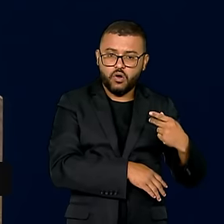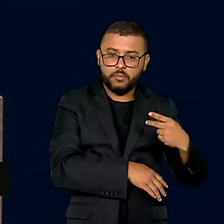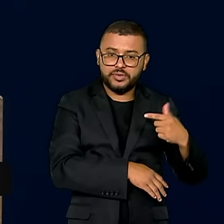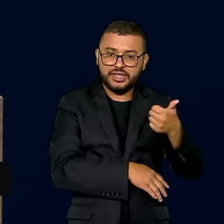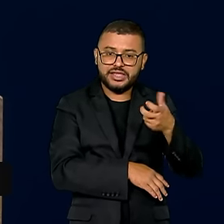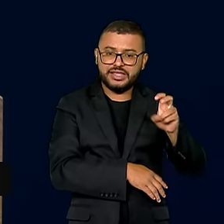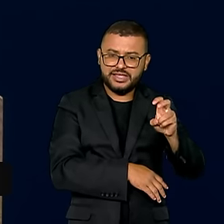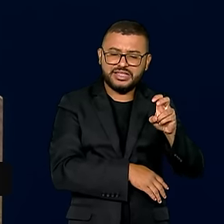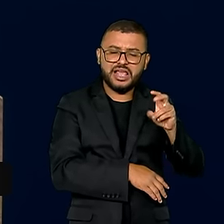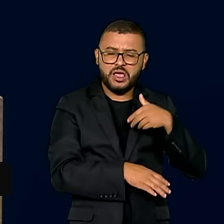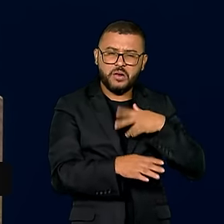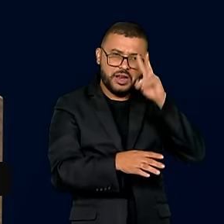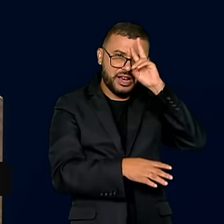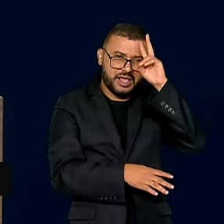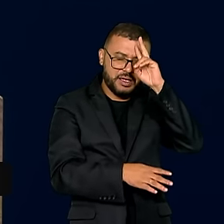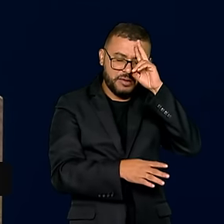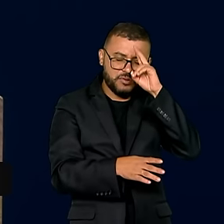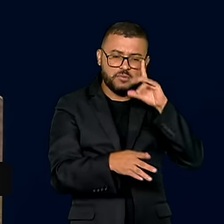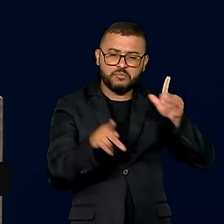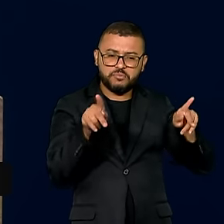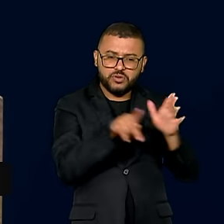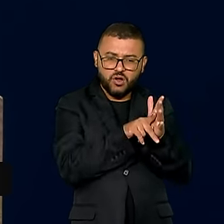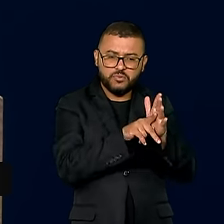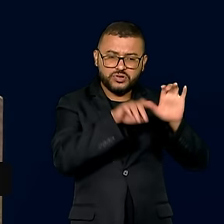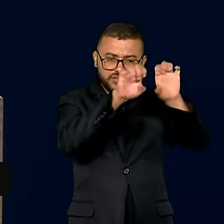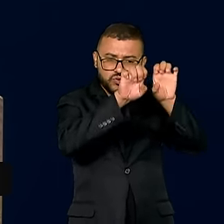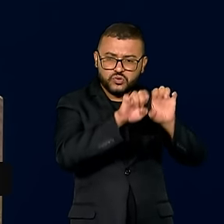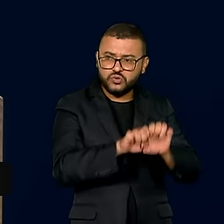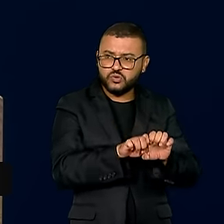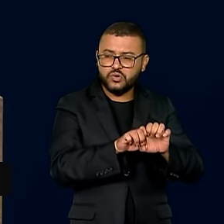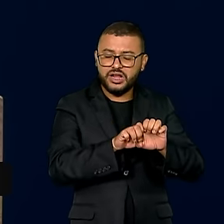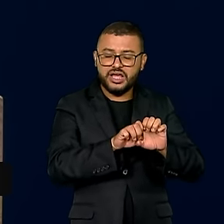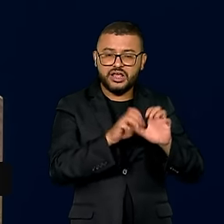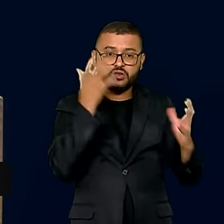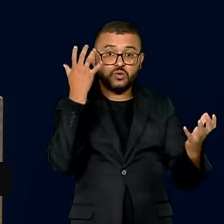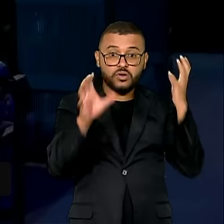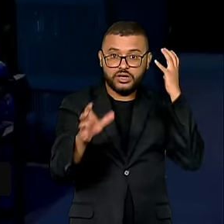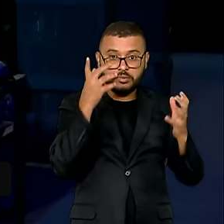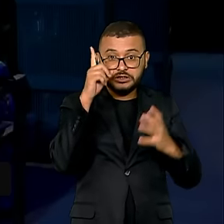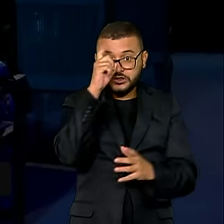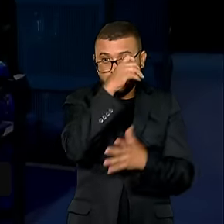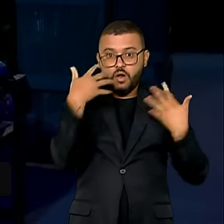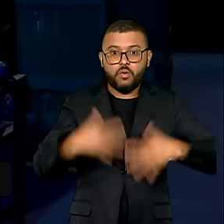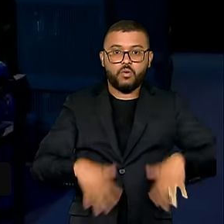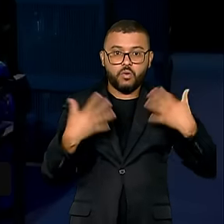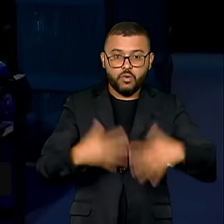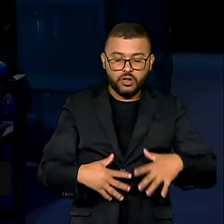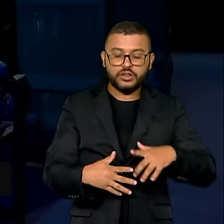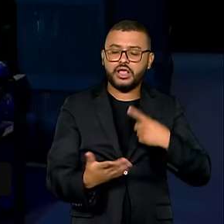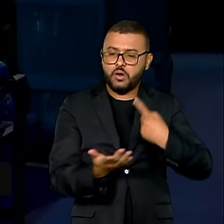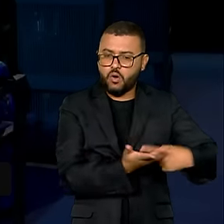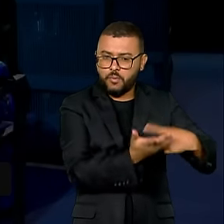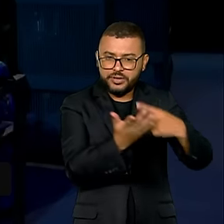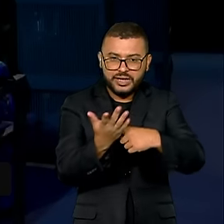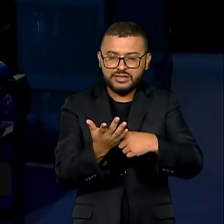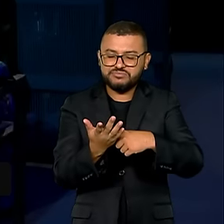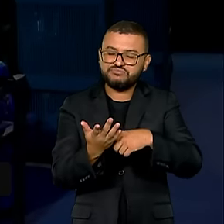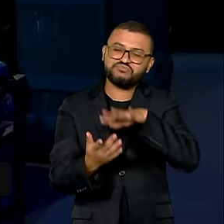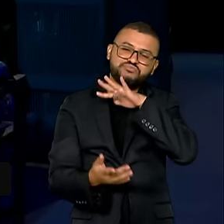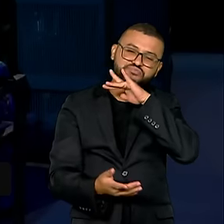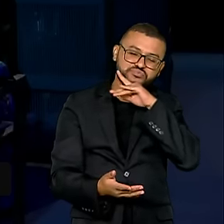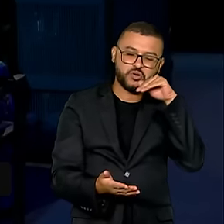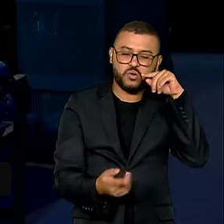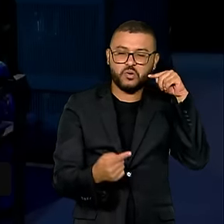a arquitetura da Convenção do Clima estava à beira do colapso. As negociações fracassaram. E